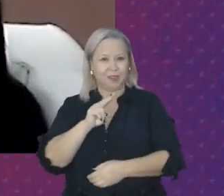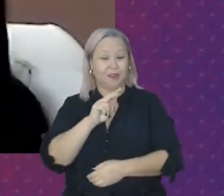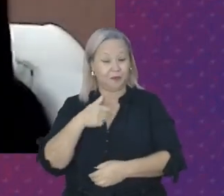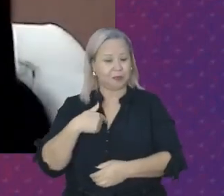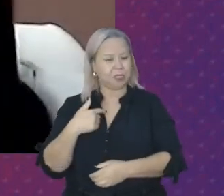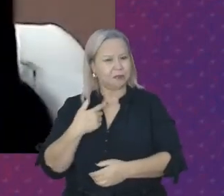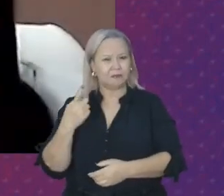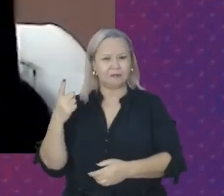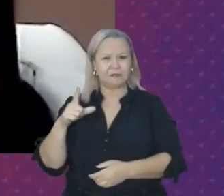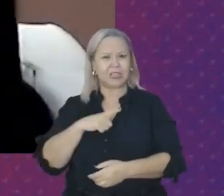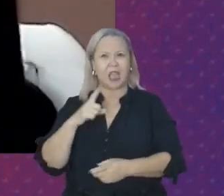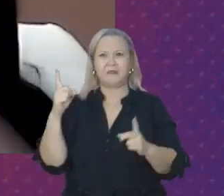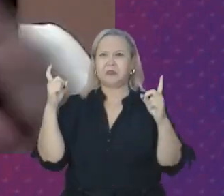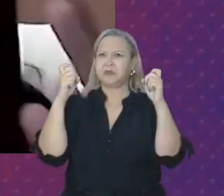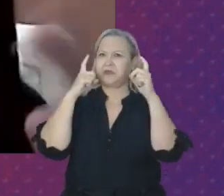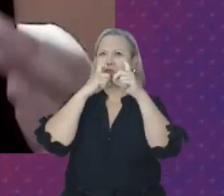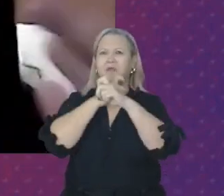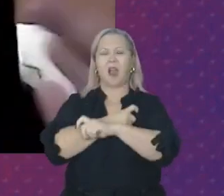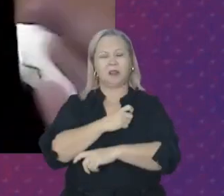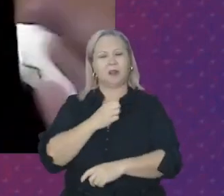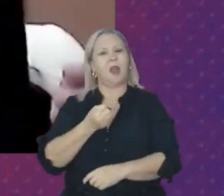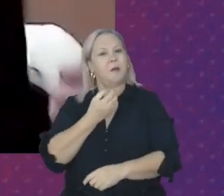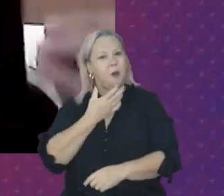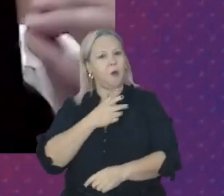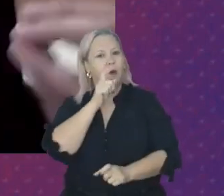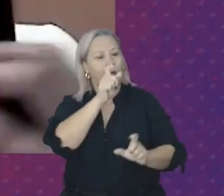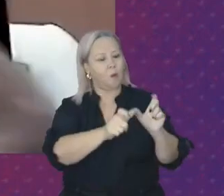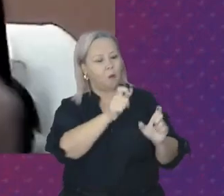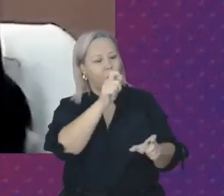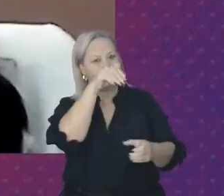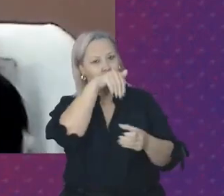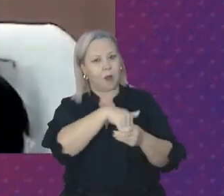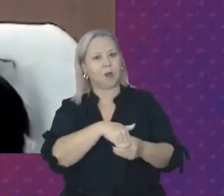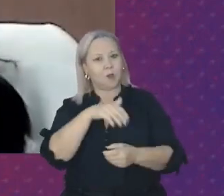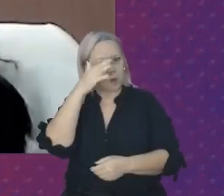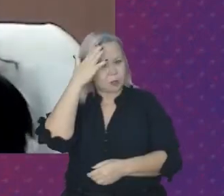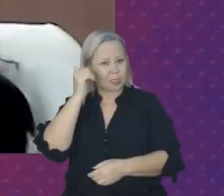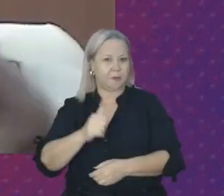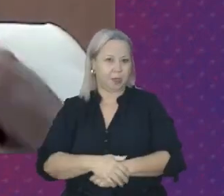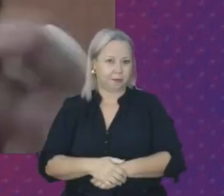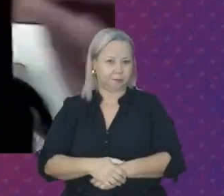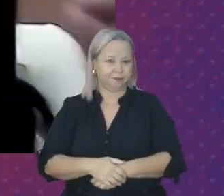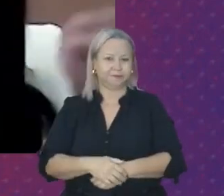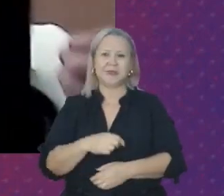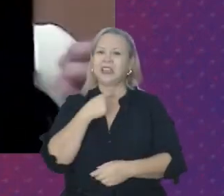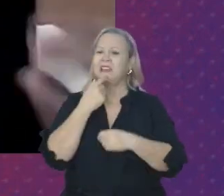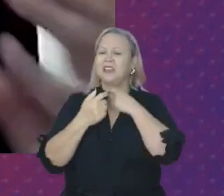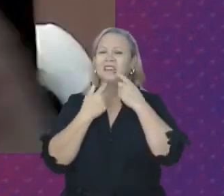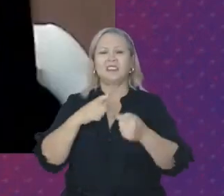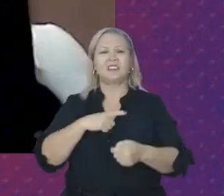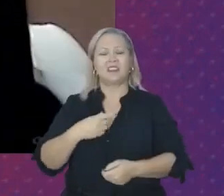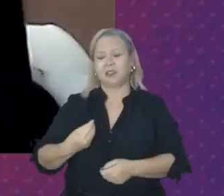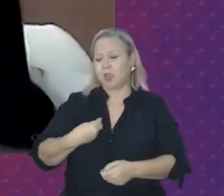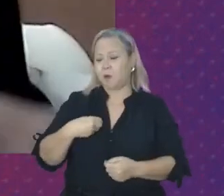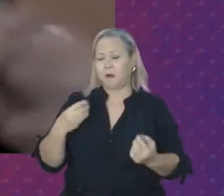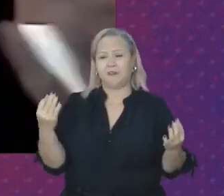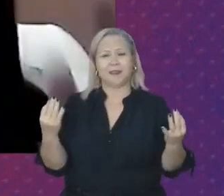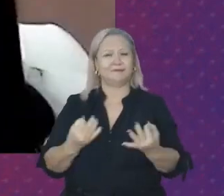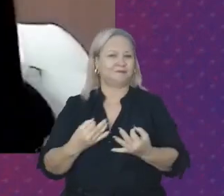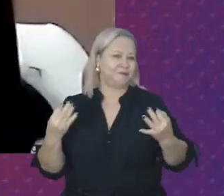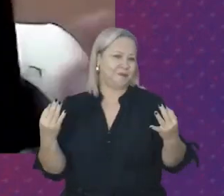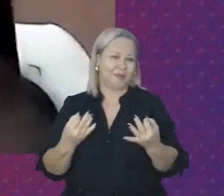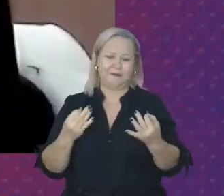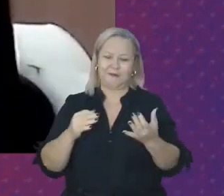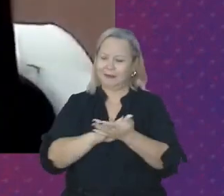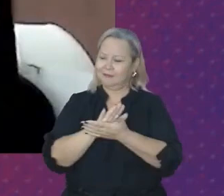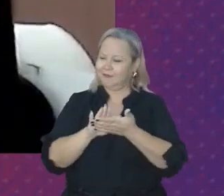numa vida perfeita. Ninguém acredita em quem tem uma vida perfeita, porque isso é falso. Todo mundo sabe que as pessoas, de fato,